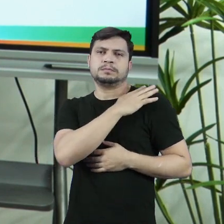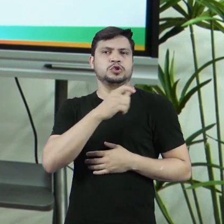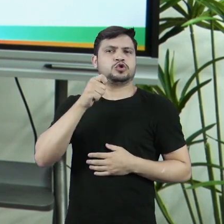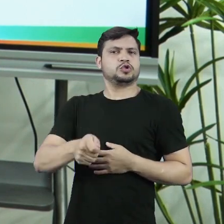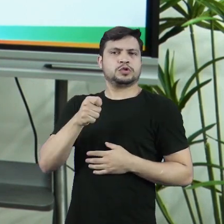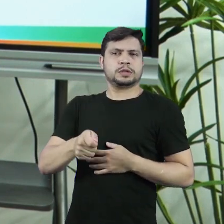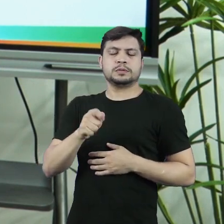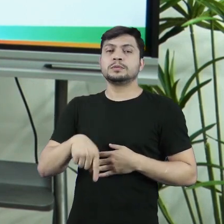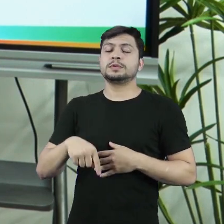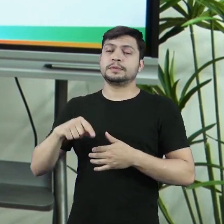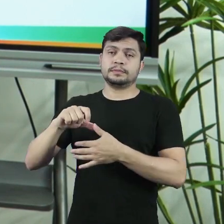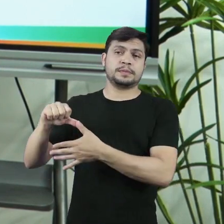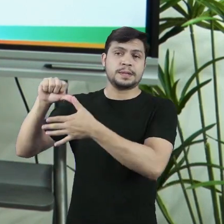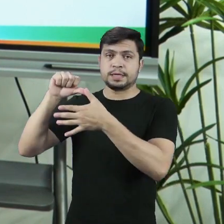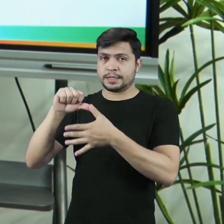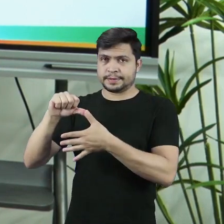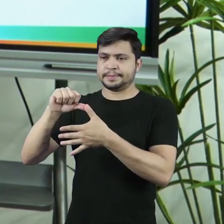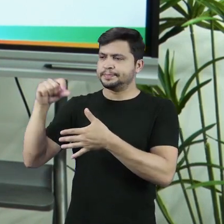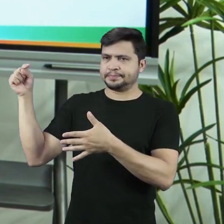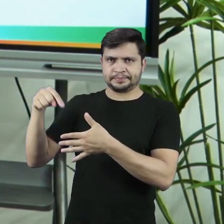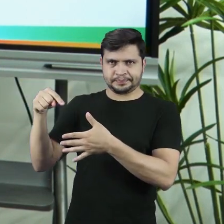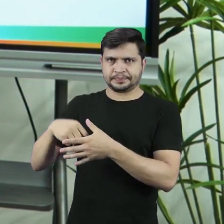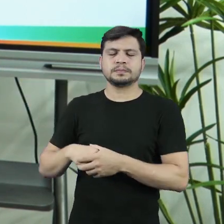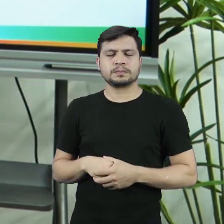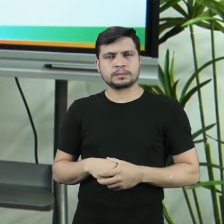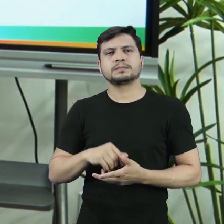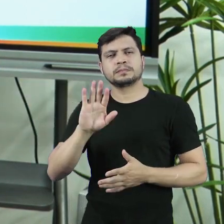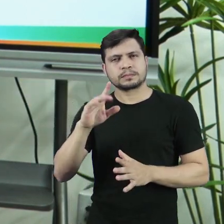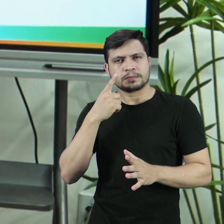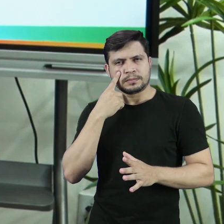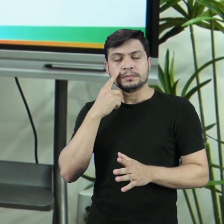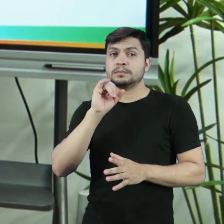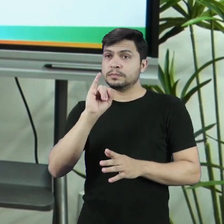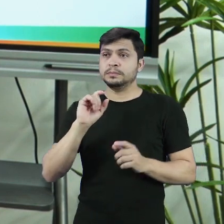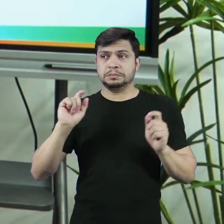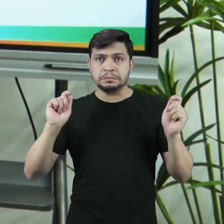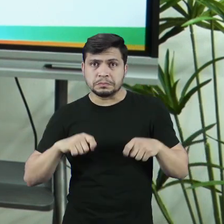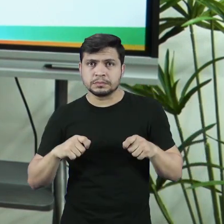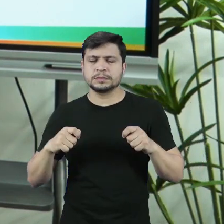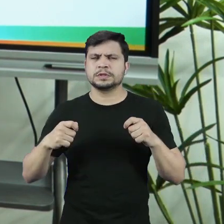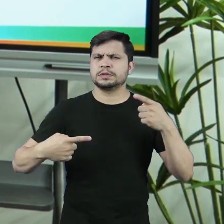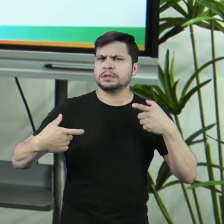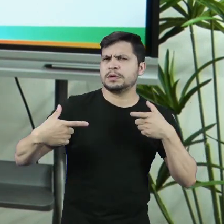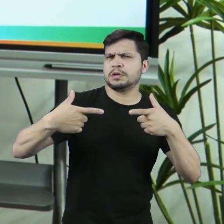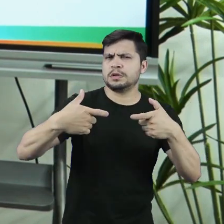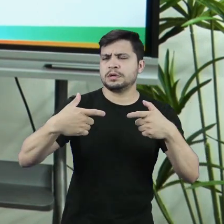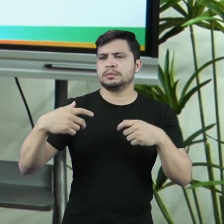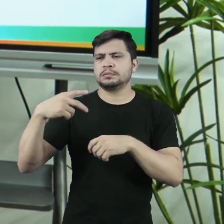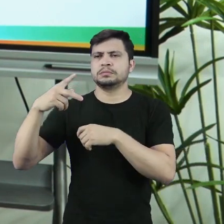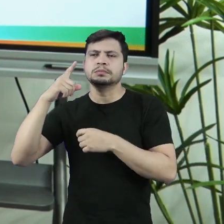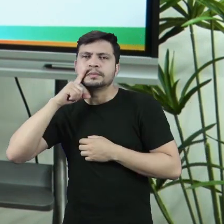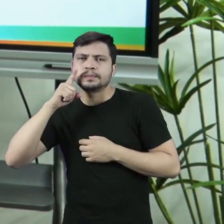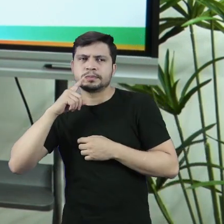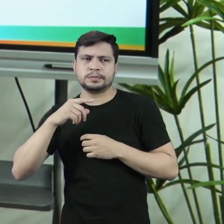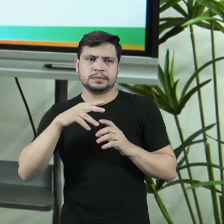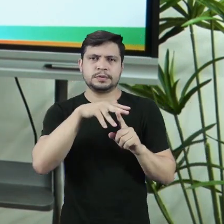na impossibilidade da gente ter uma guerra, um confronto entre Estados Unidos e União Soviética, eu costumo dizer que todo